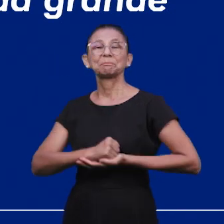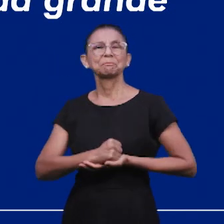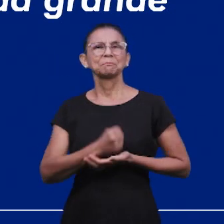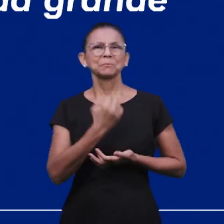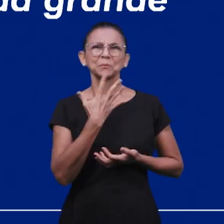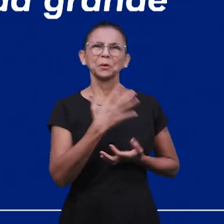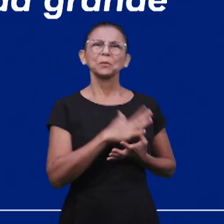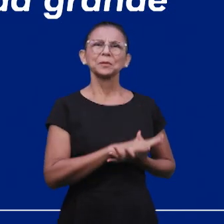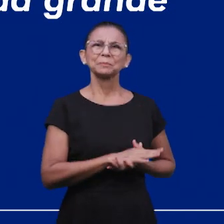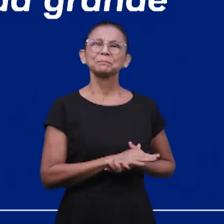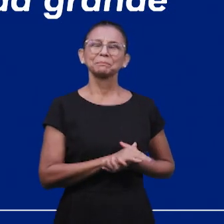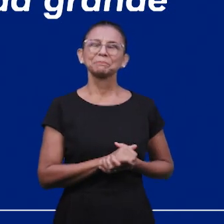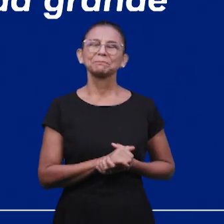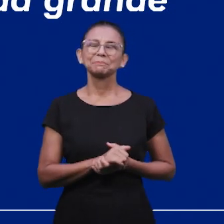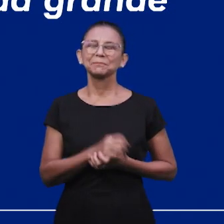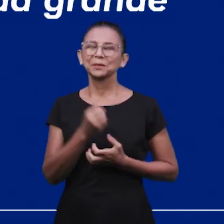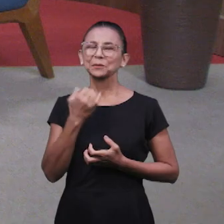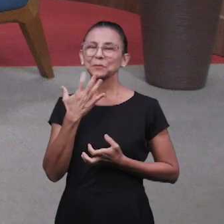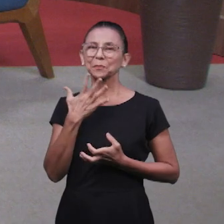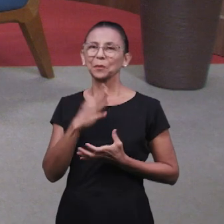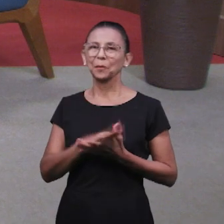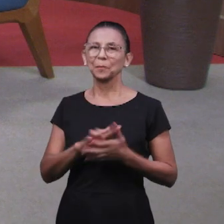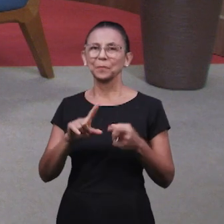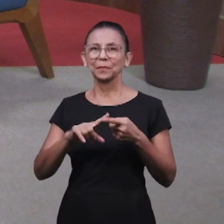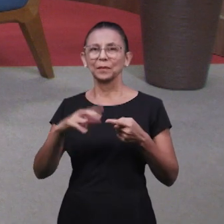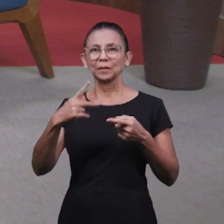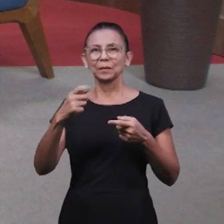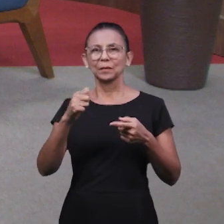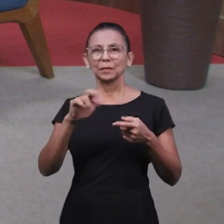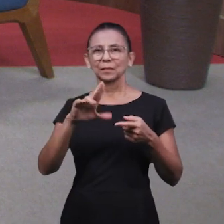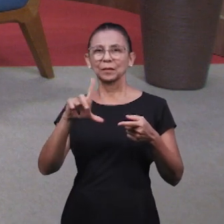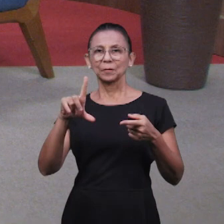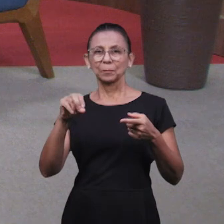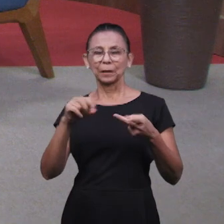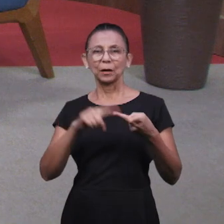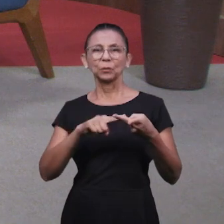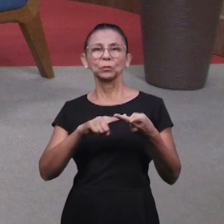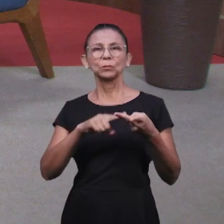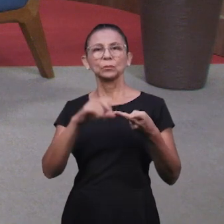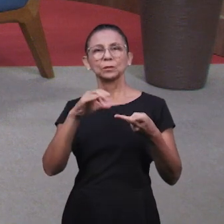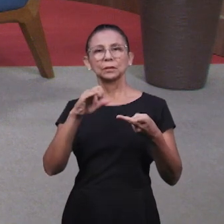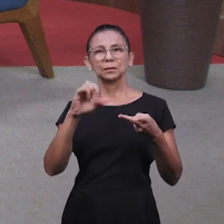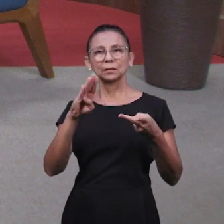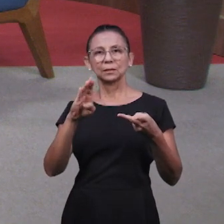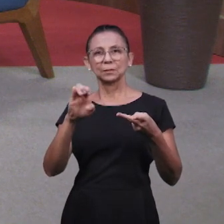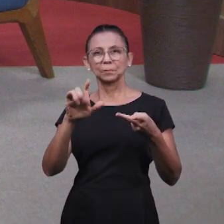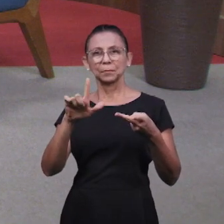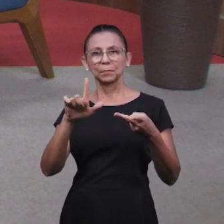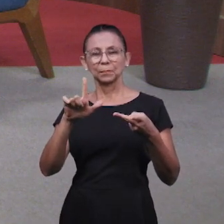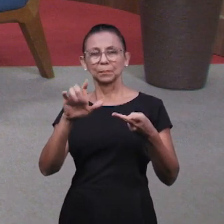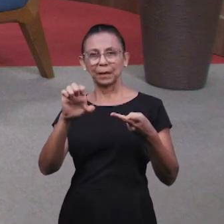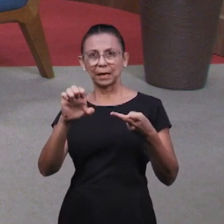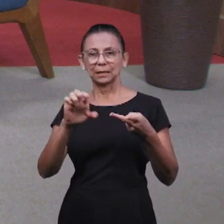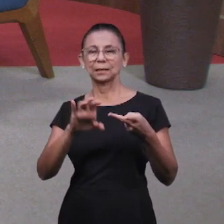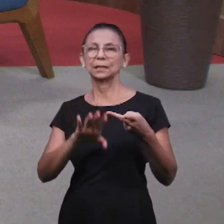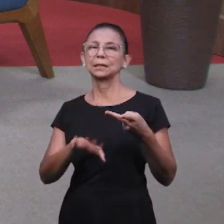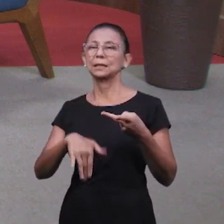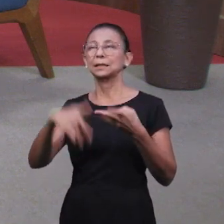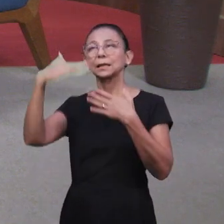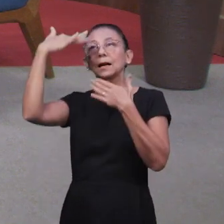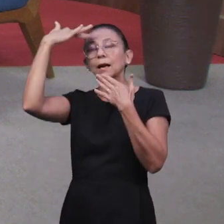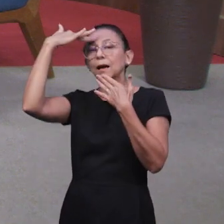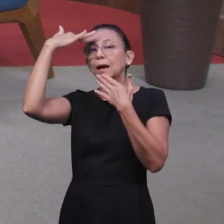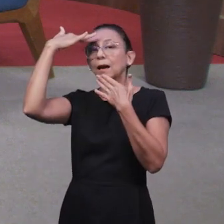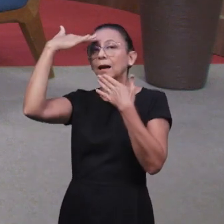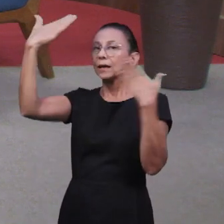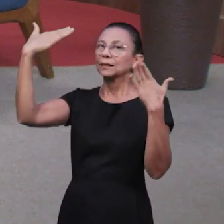festa do arrebatamento. Muito boas essas participações do nosso irmão Paulo Barbosa, da África, e da nossa irmã Cibele Cristina, de